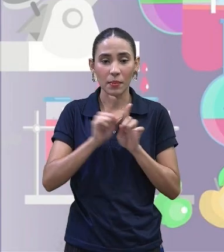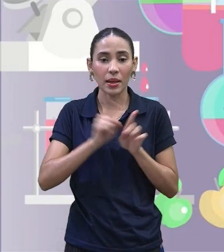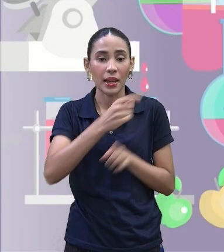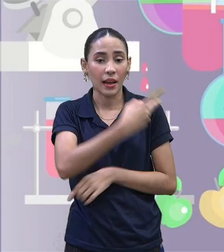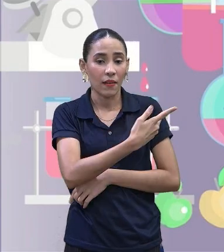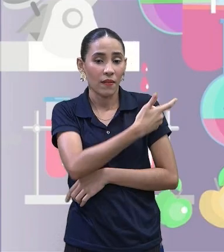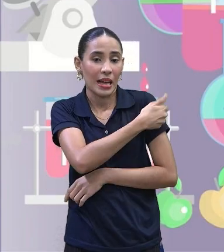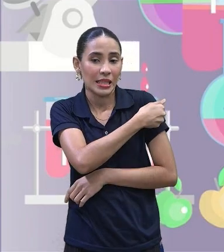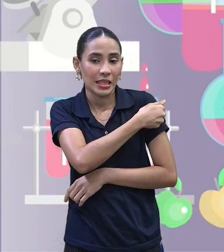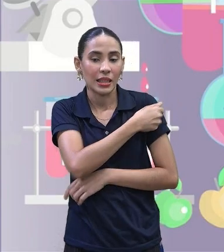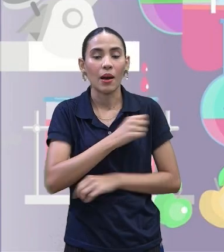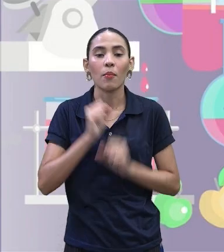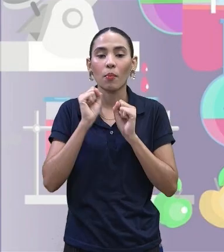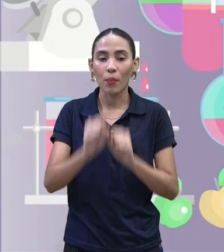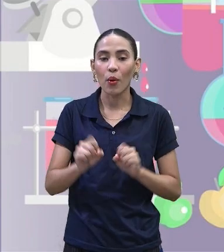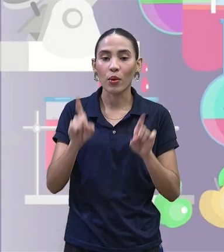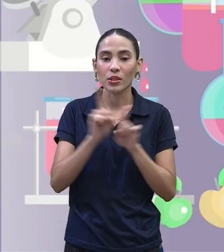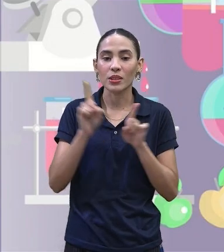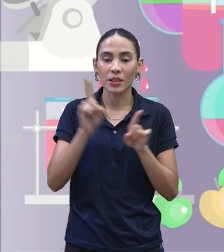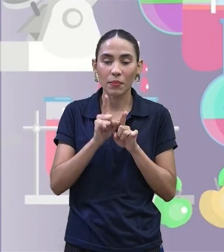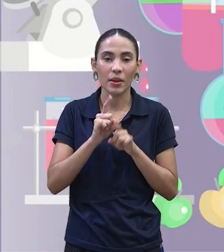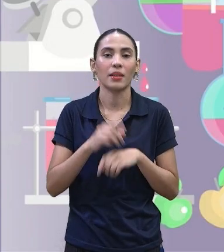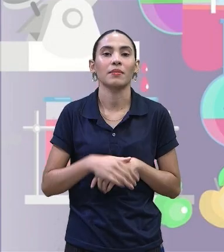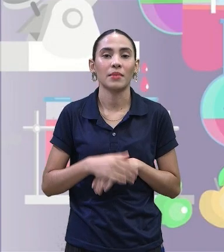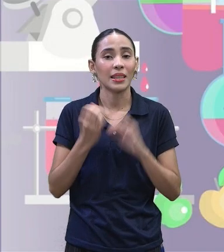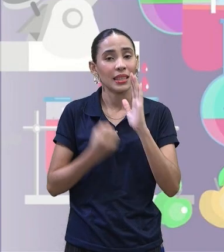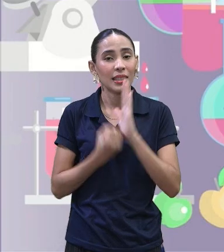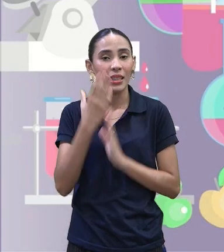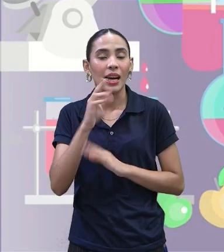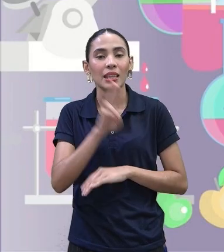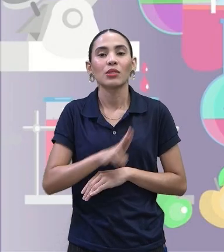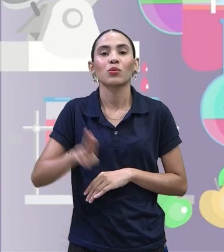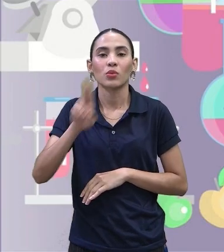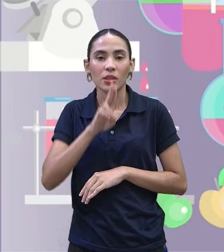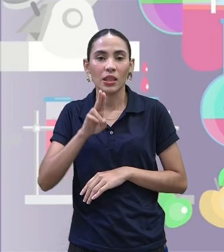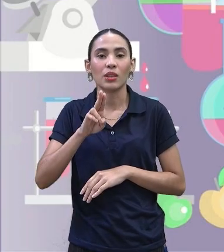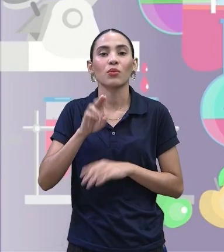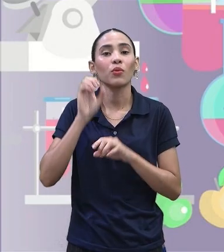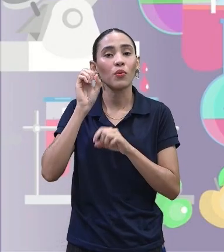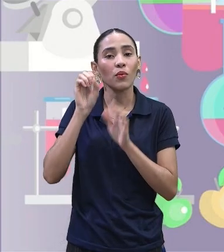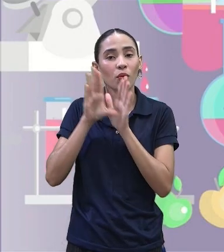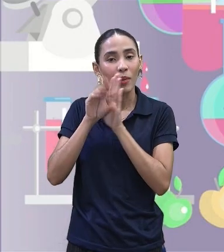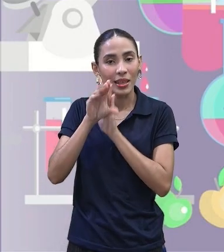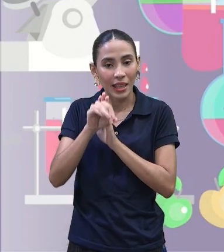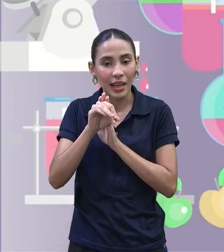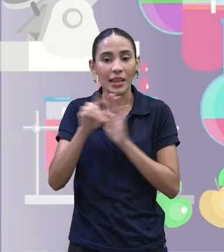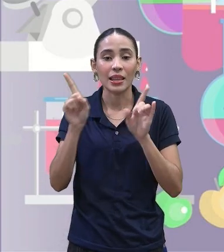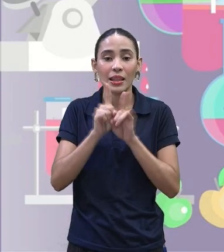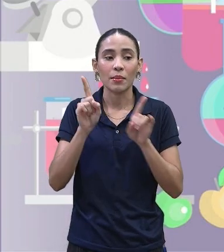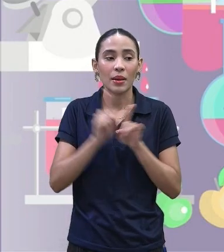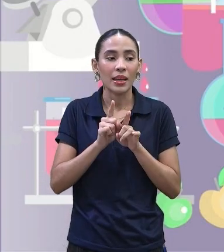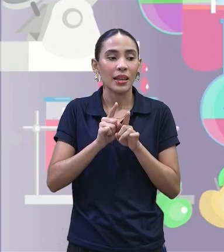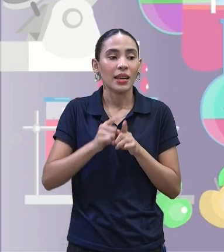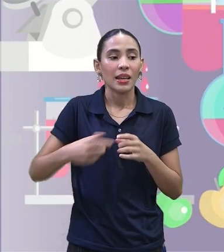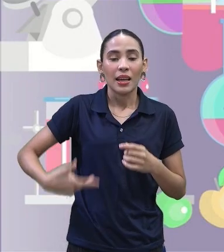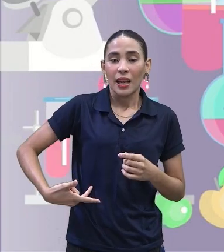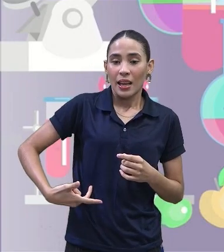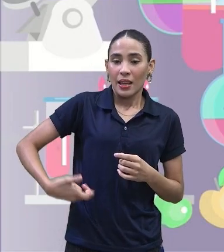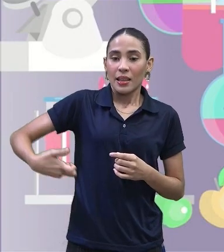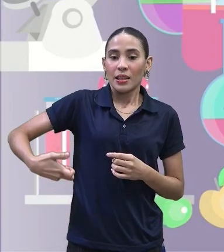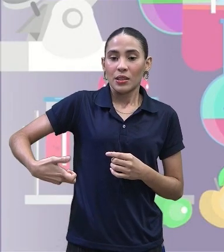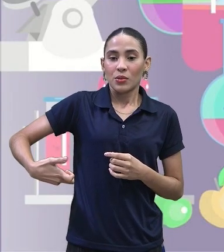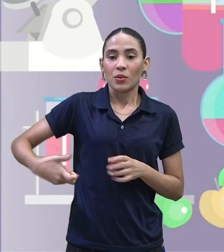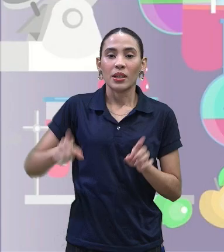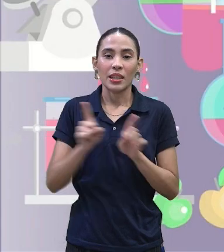vacinas, que podem então ser feitas a partir de fragmentos de vírus. a insulina, que é utilizada ali, né,